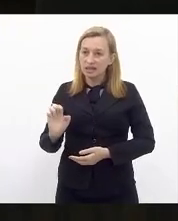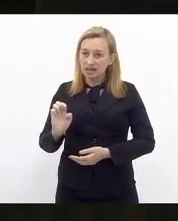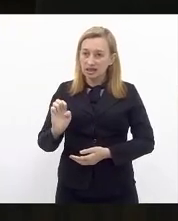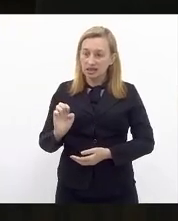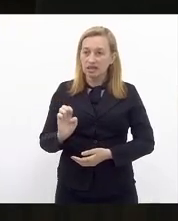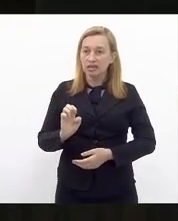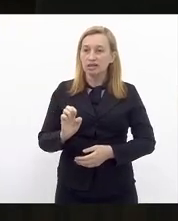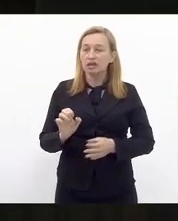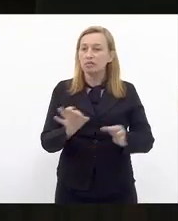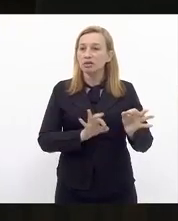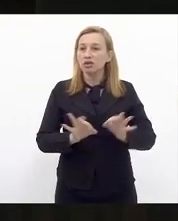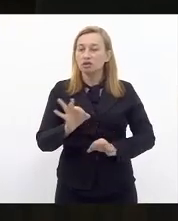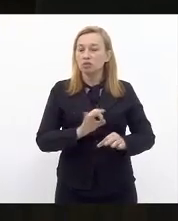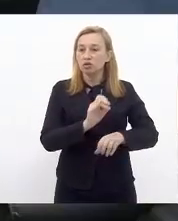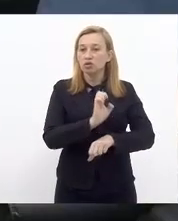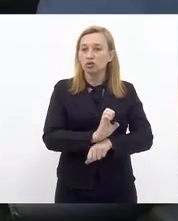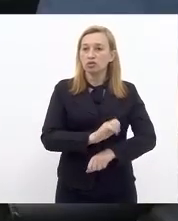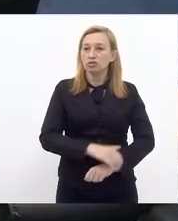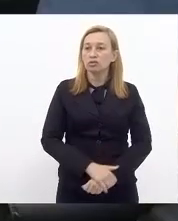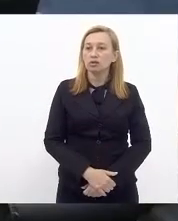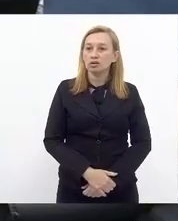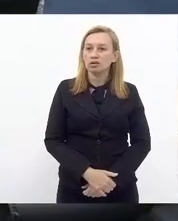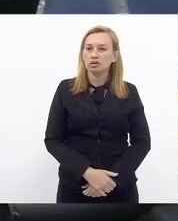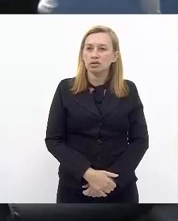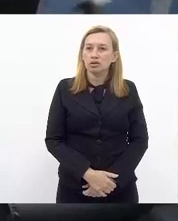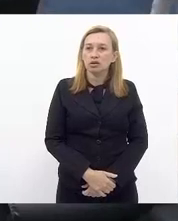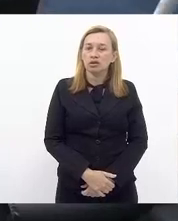secretário de planejamento do Estado a